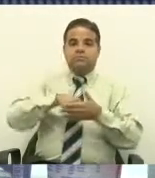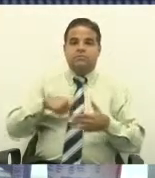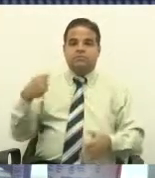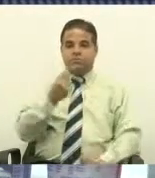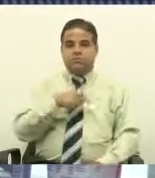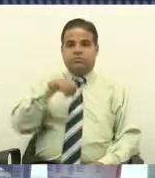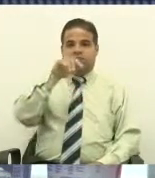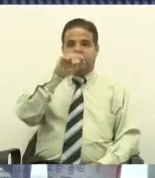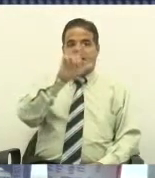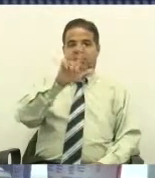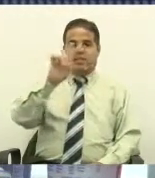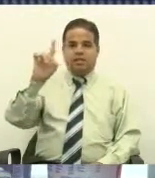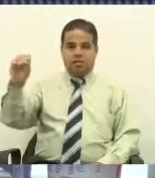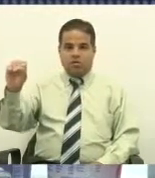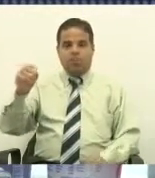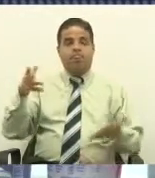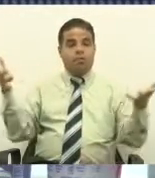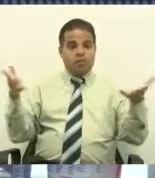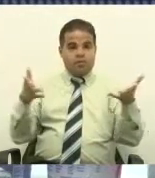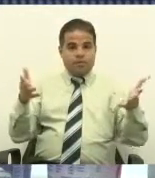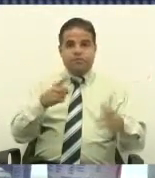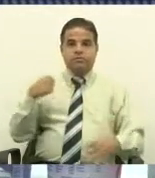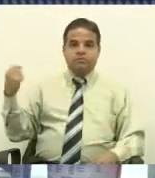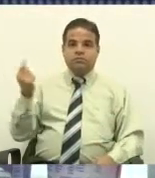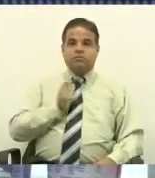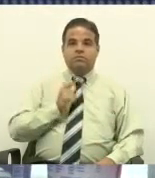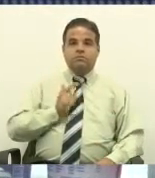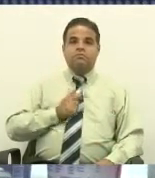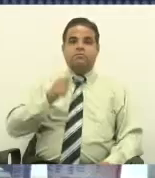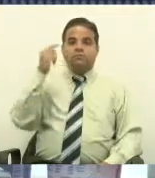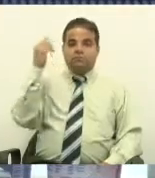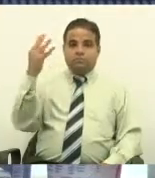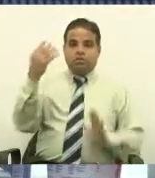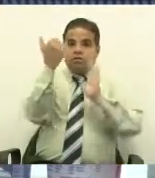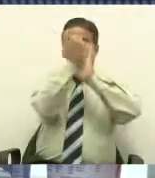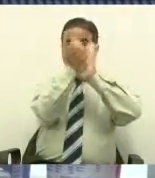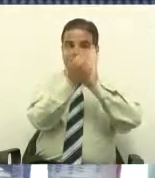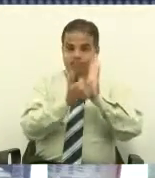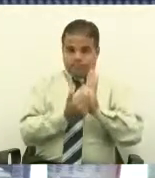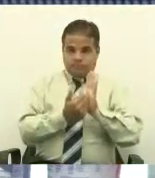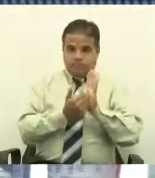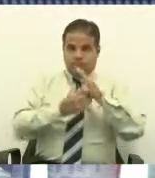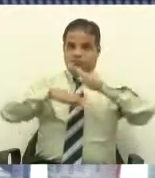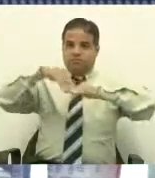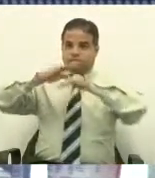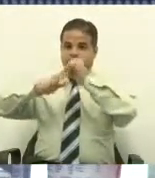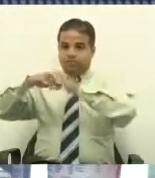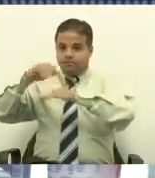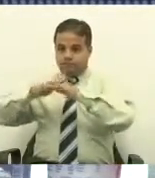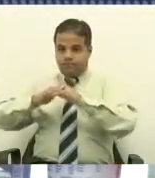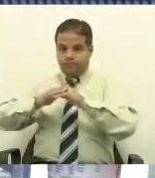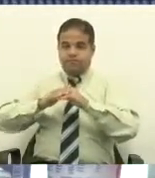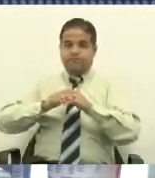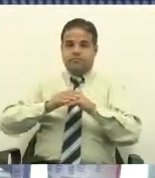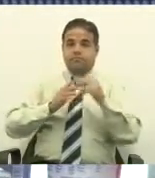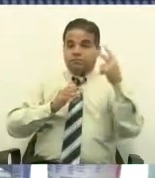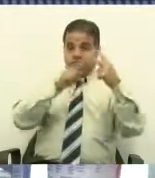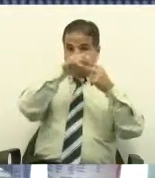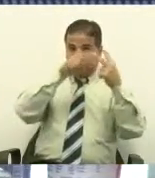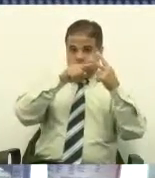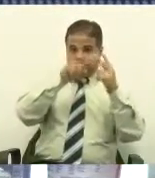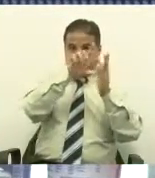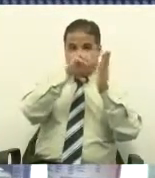LDO. Hoje nós temos 4 programas e serviços, 2 que são